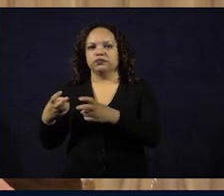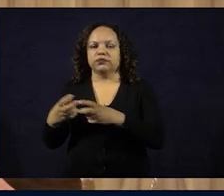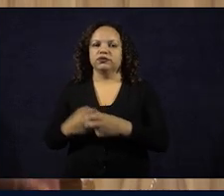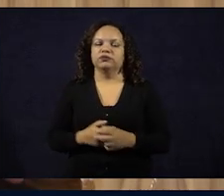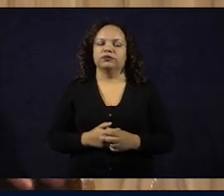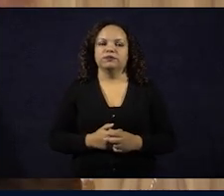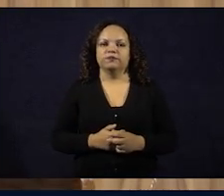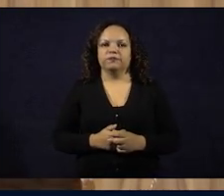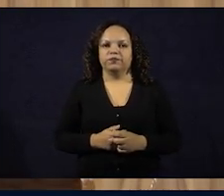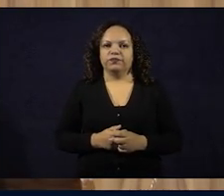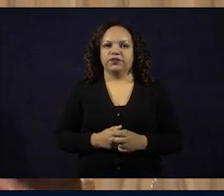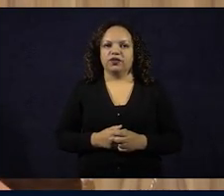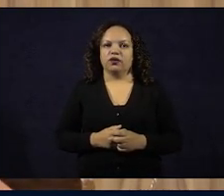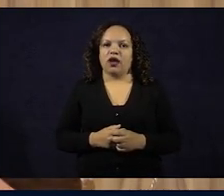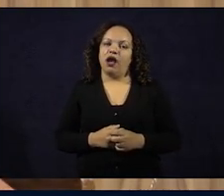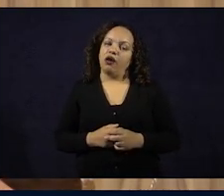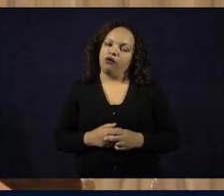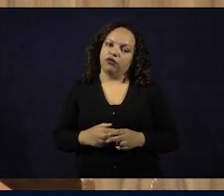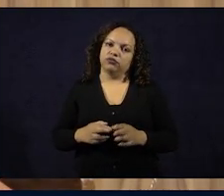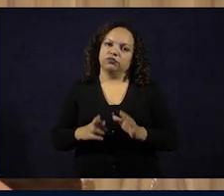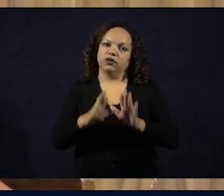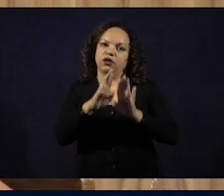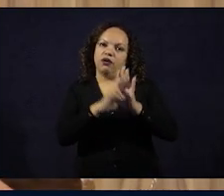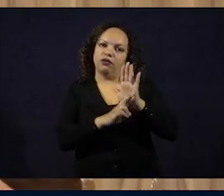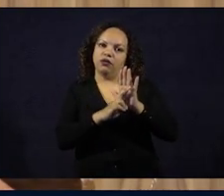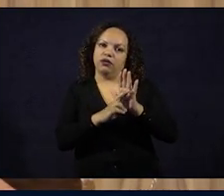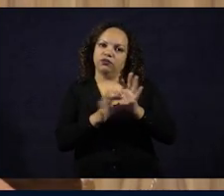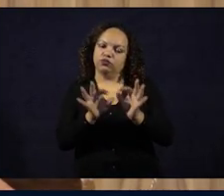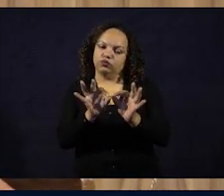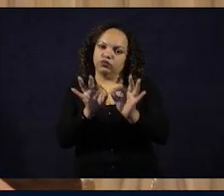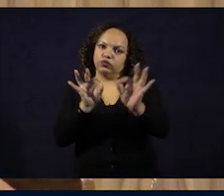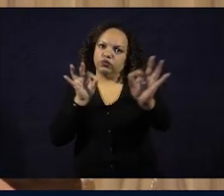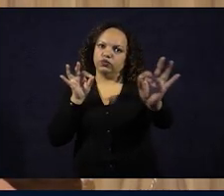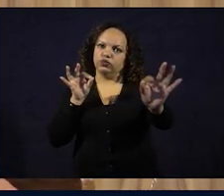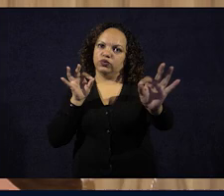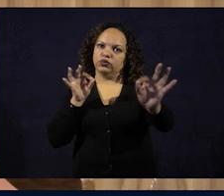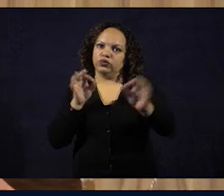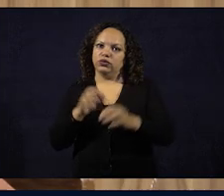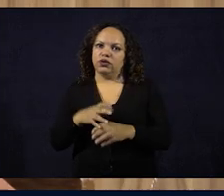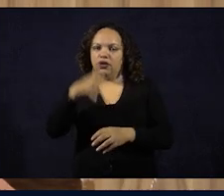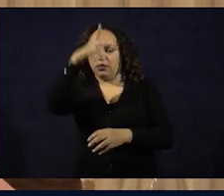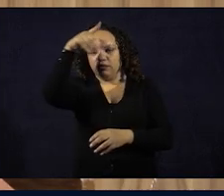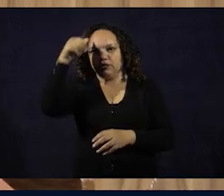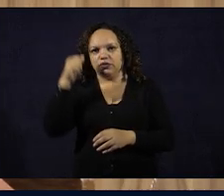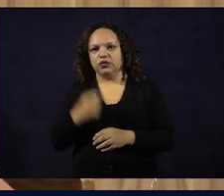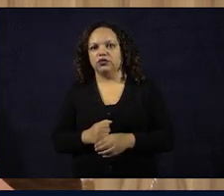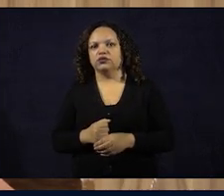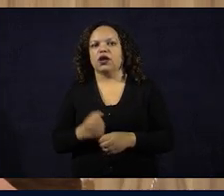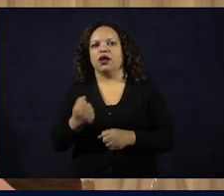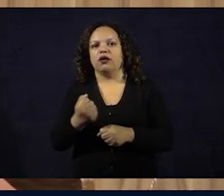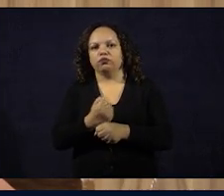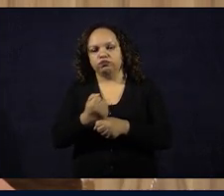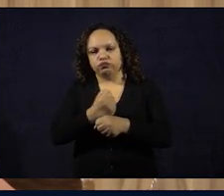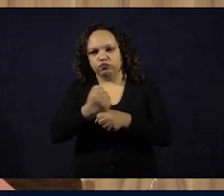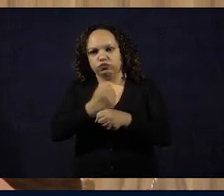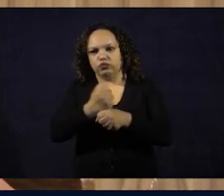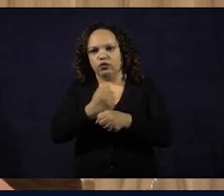regulatório. Com relação à extensão no Mato Grosso, a nossa expectativa é começar a obra ainda esse ano.